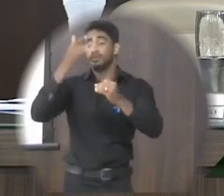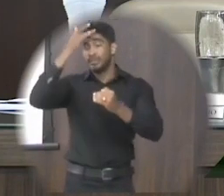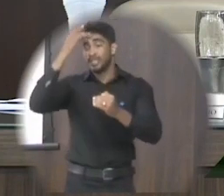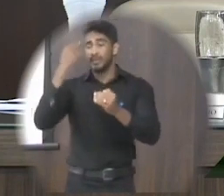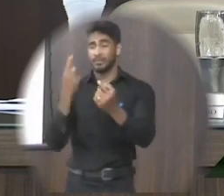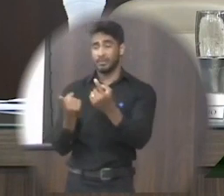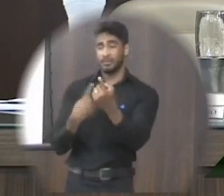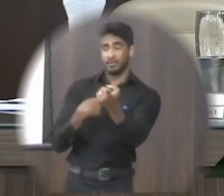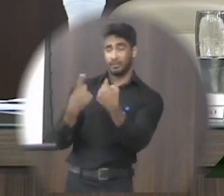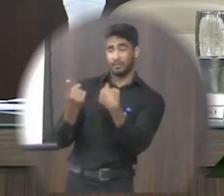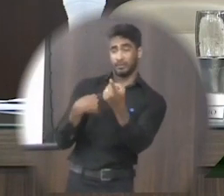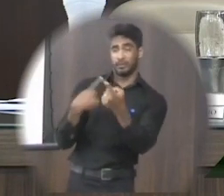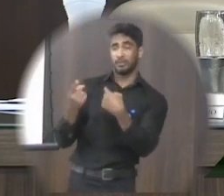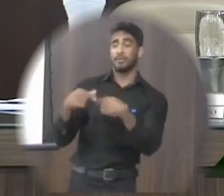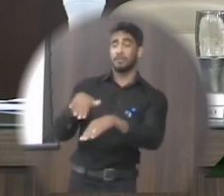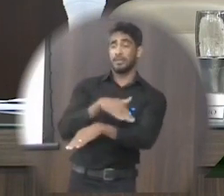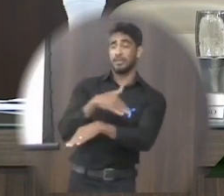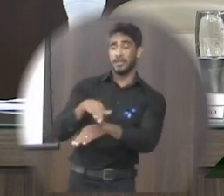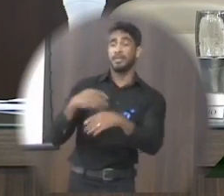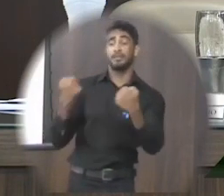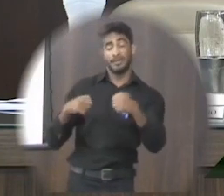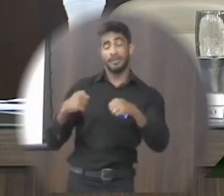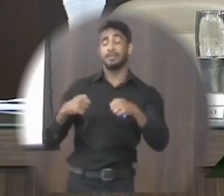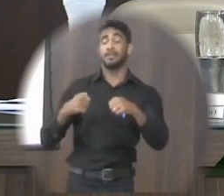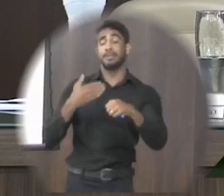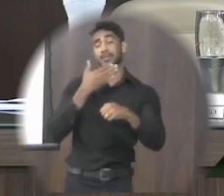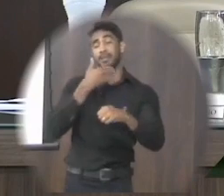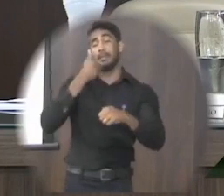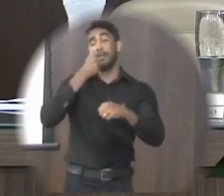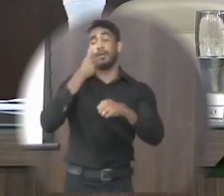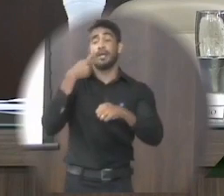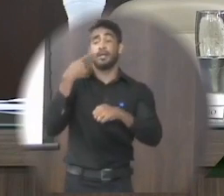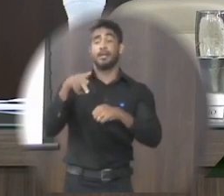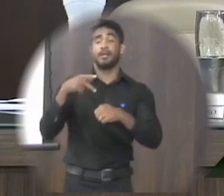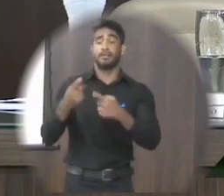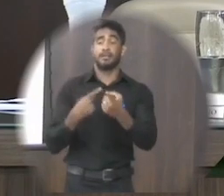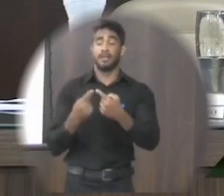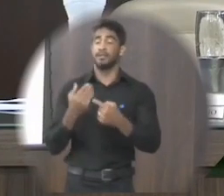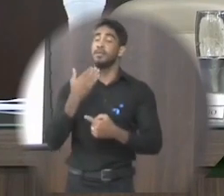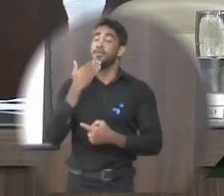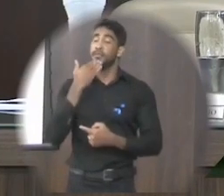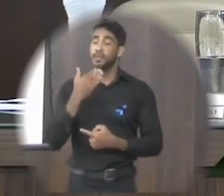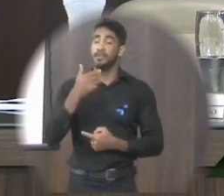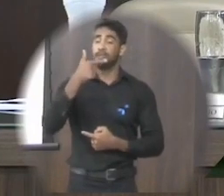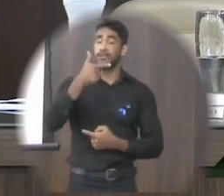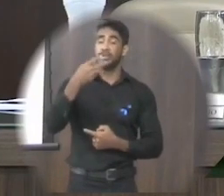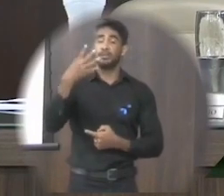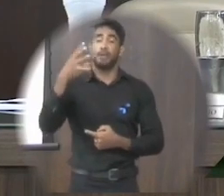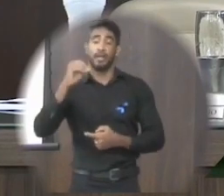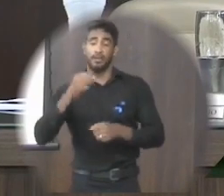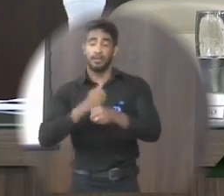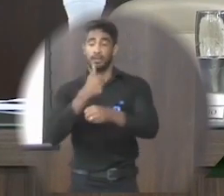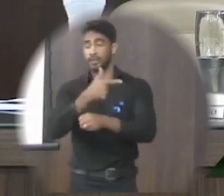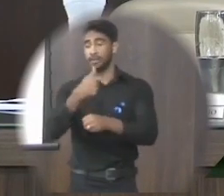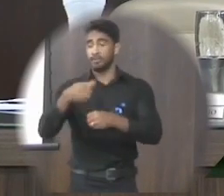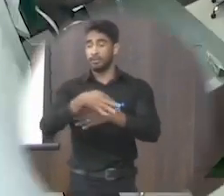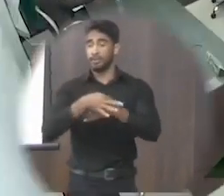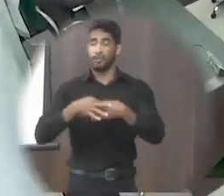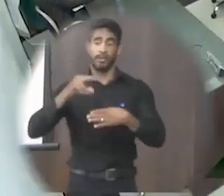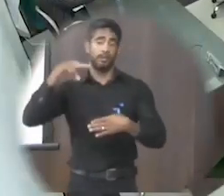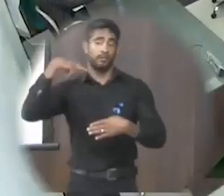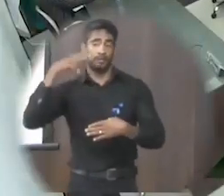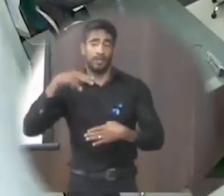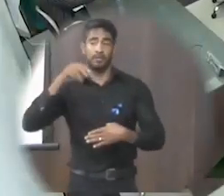essas estradas e necessitam que elas sejam melhoradas. Indicação 240-2021, de autoria do